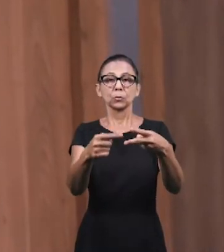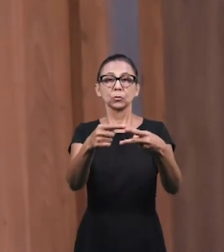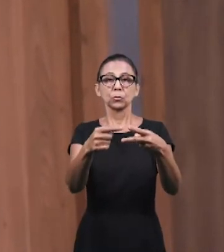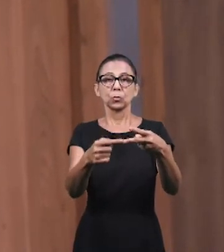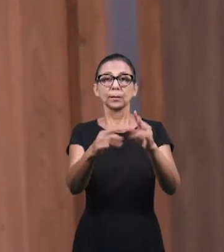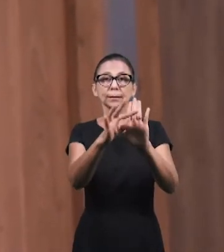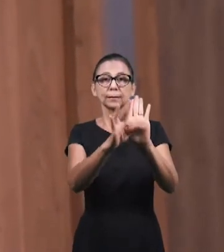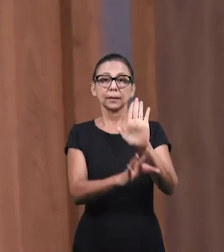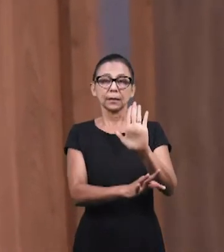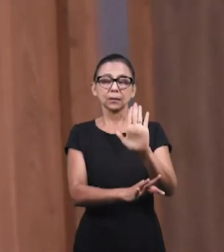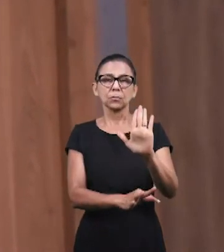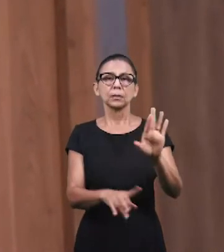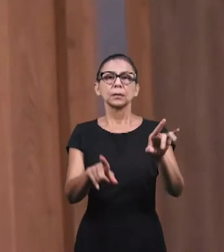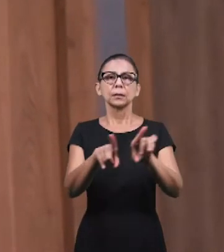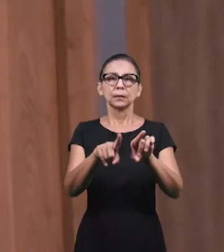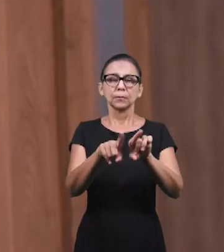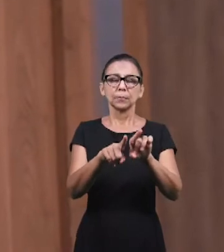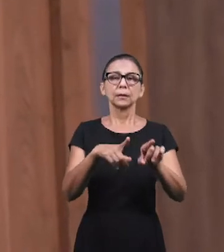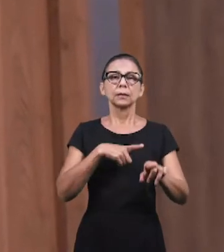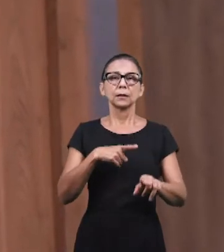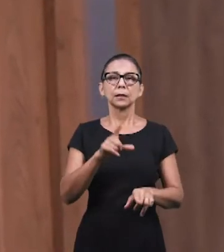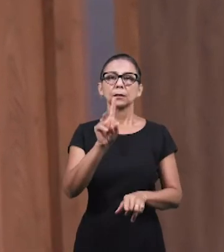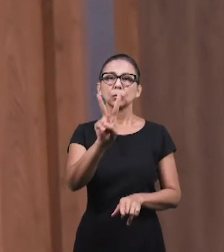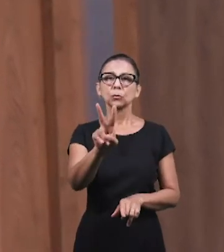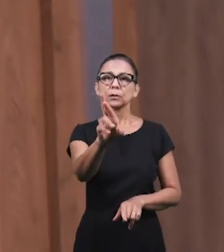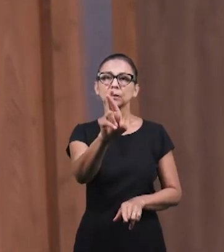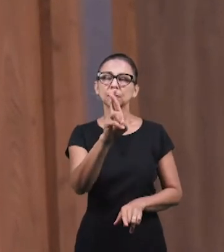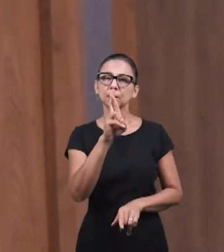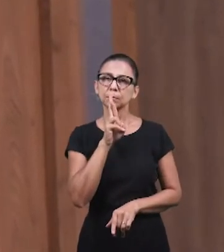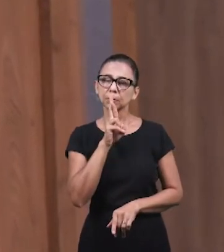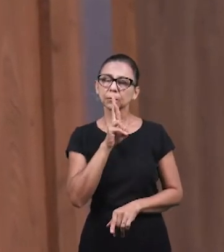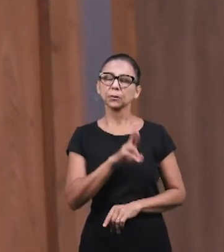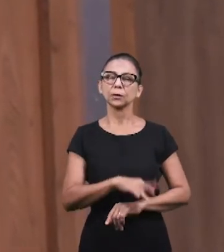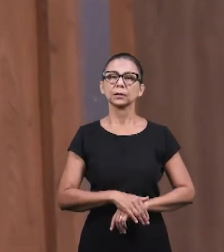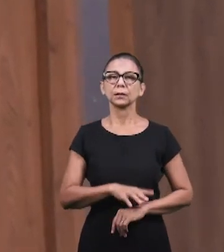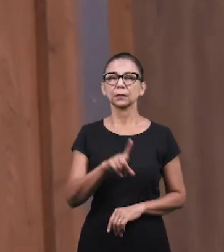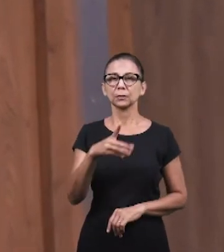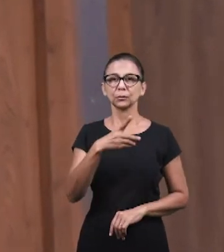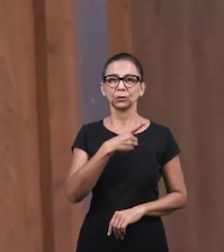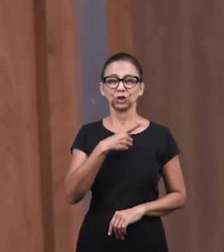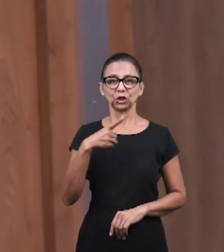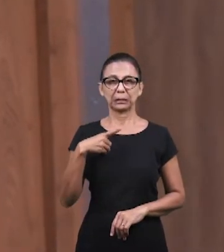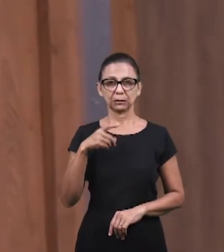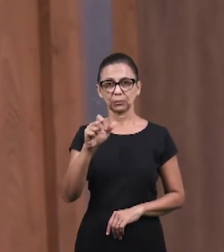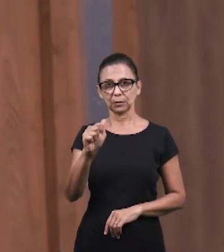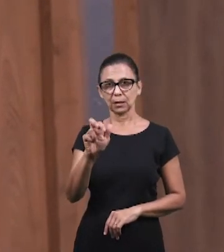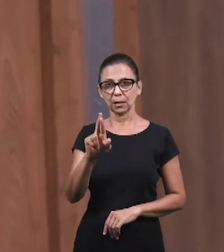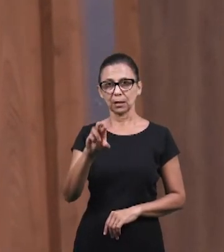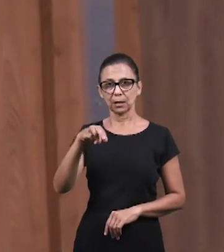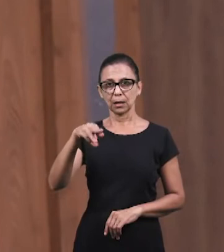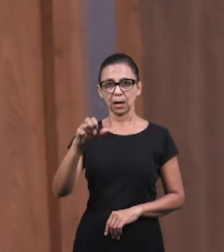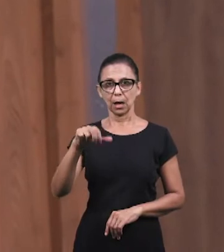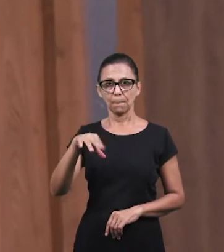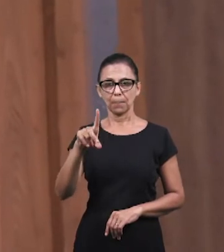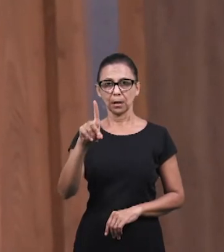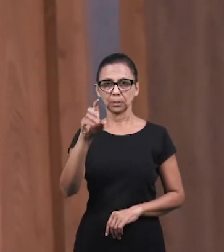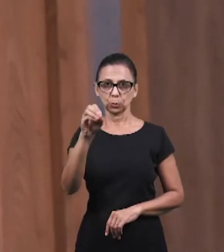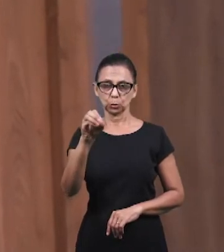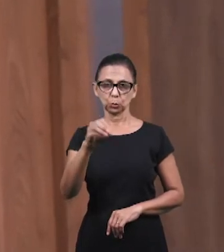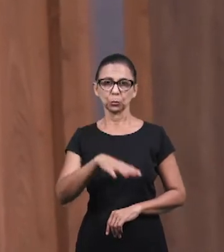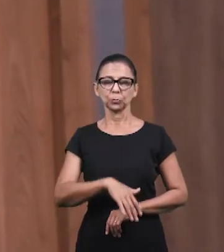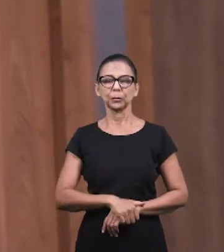nós vamos ter então duas respostas. A primeira resposta será do nosso irmão diácono Armando, lá do grupo de obreiros e diáconos